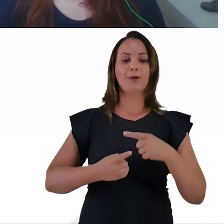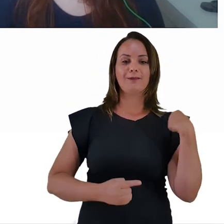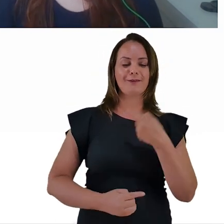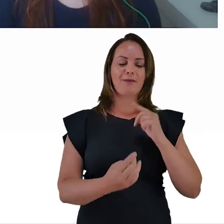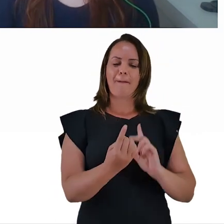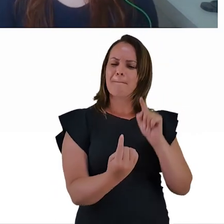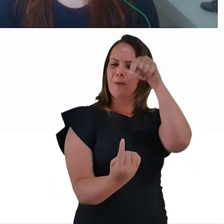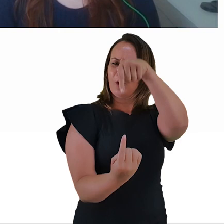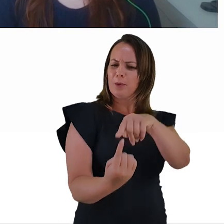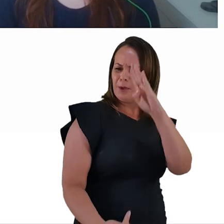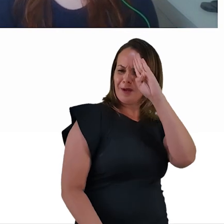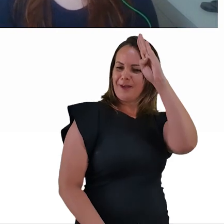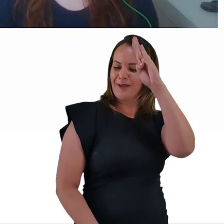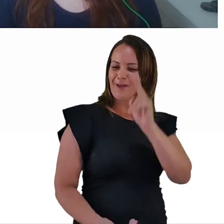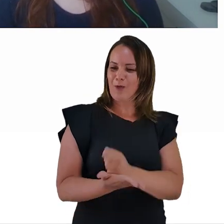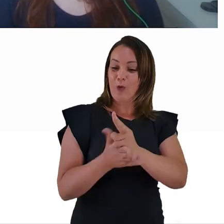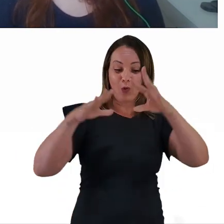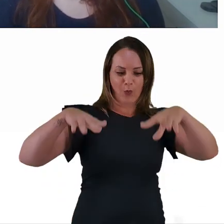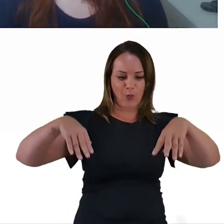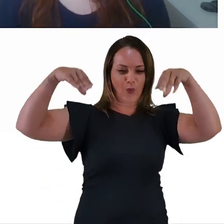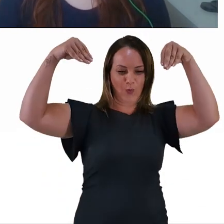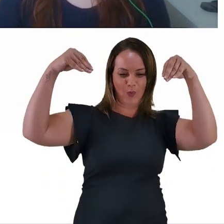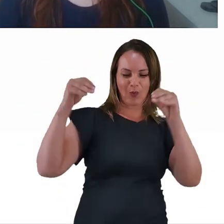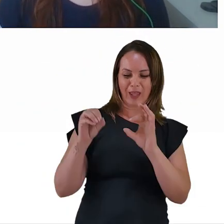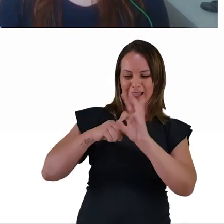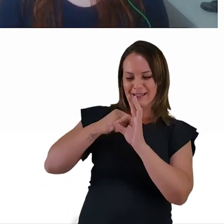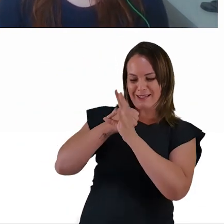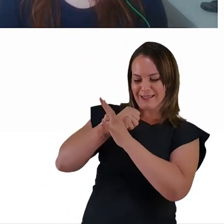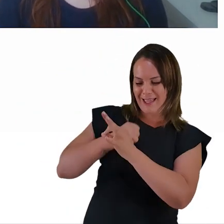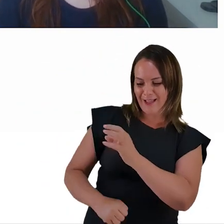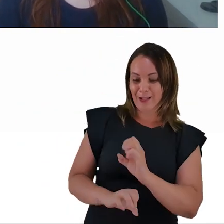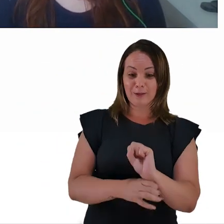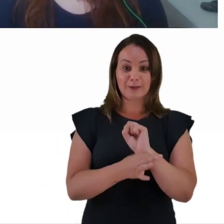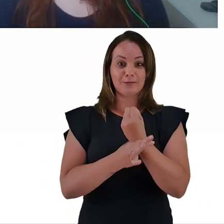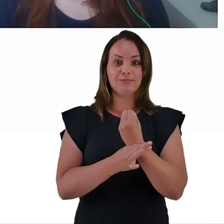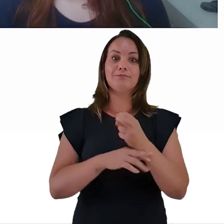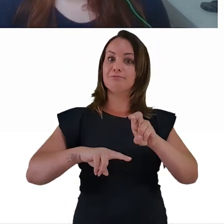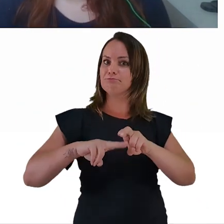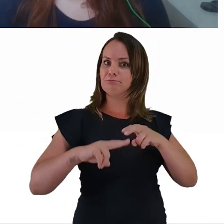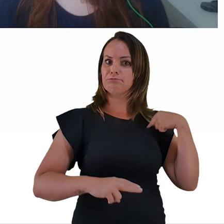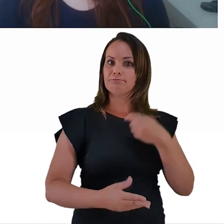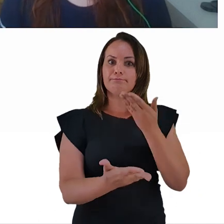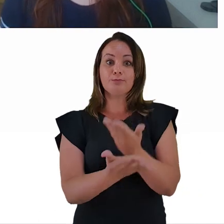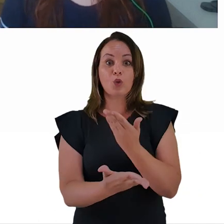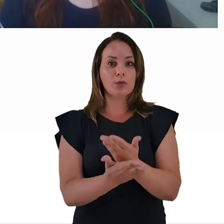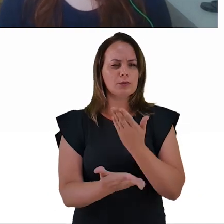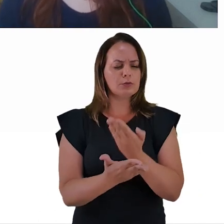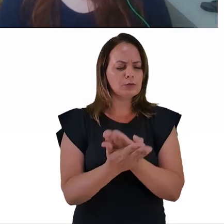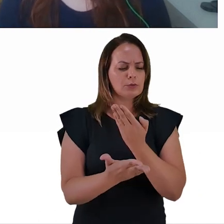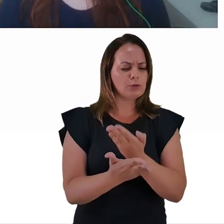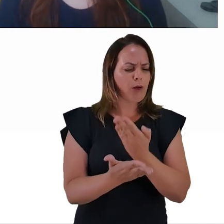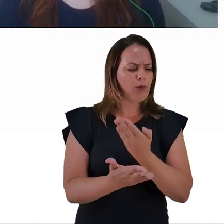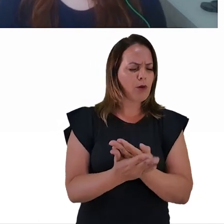nossos castelinhos, que são todas as nossas células, muito bem seguras. E para isso a gente estuda